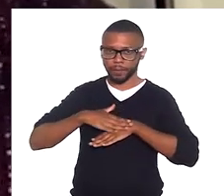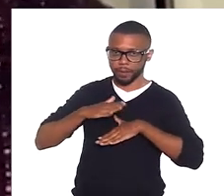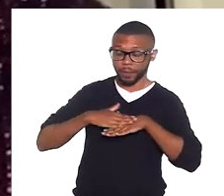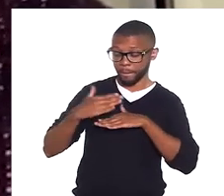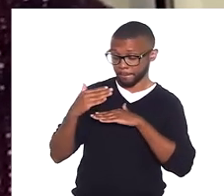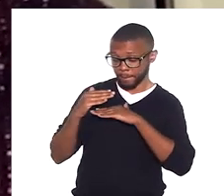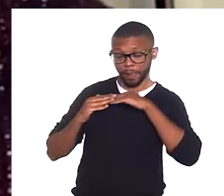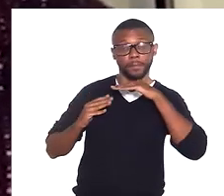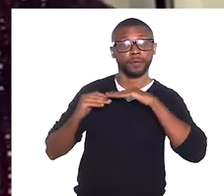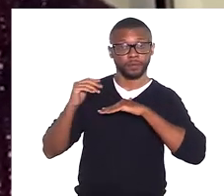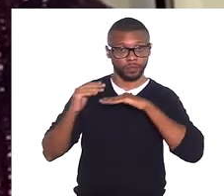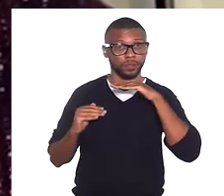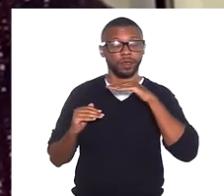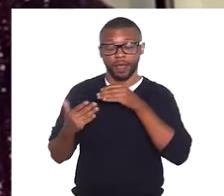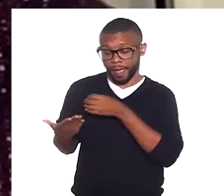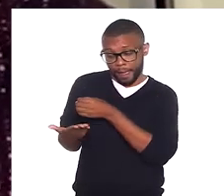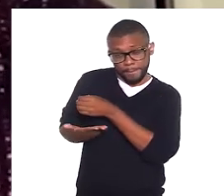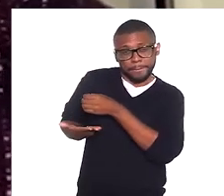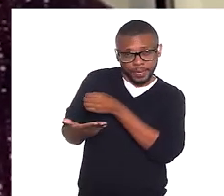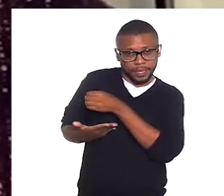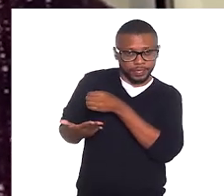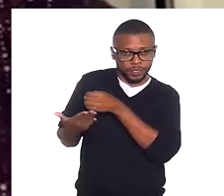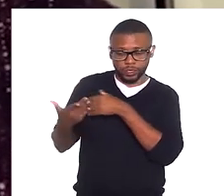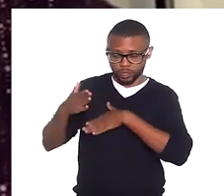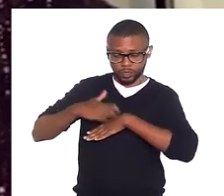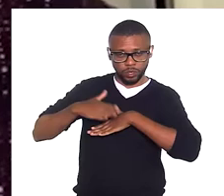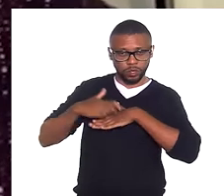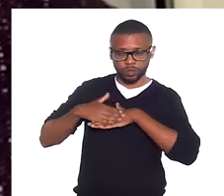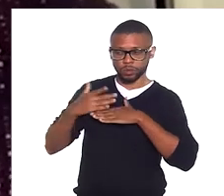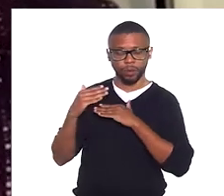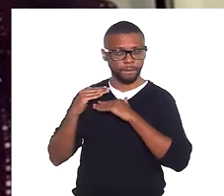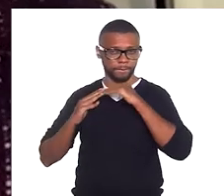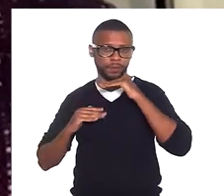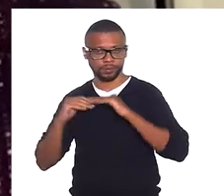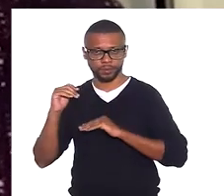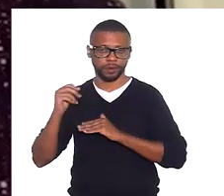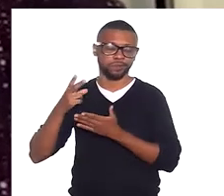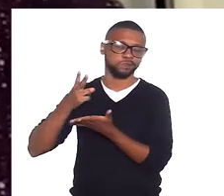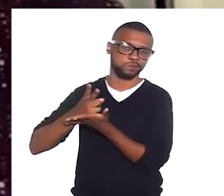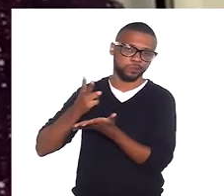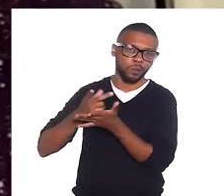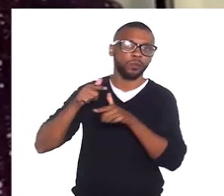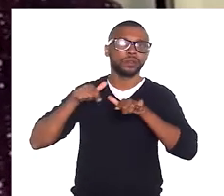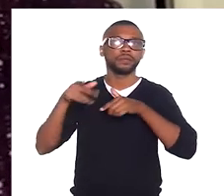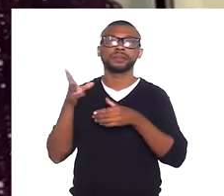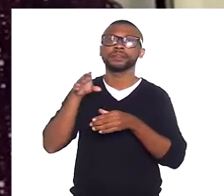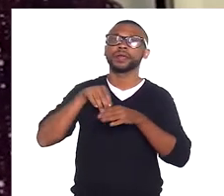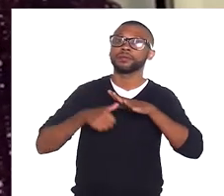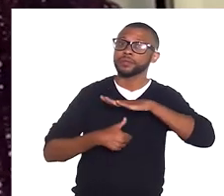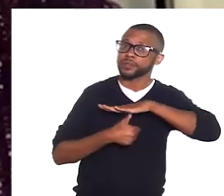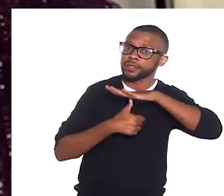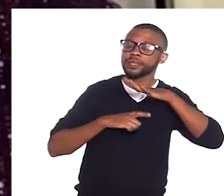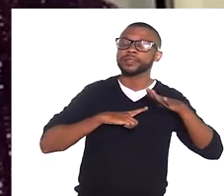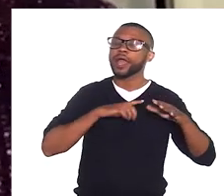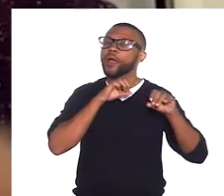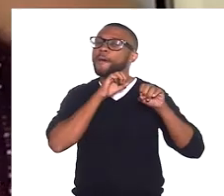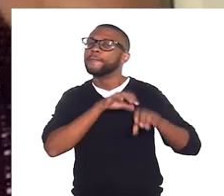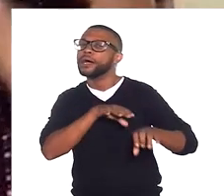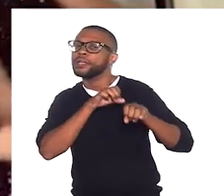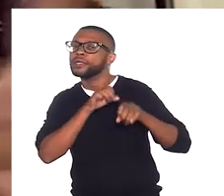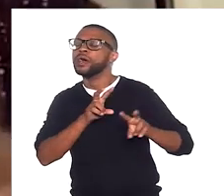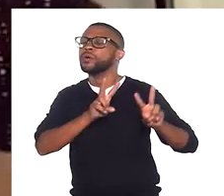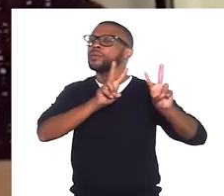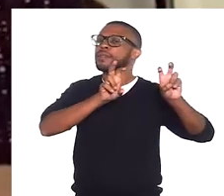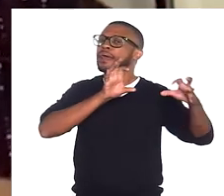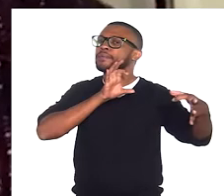meu trabalho, que costura a minha carreira, que costura o que eu faço. Então, mesmo quando eu estou trabalhando numa instituição cujo